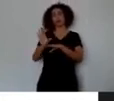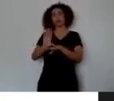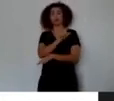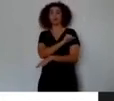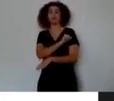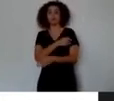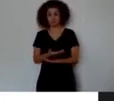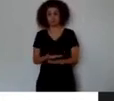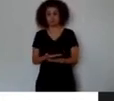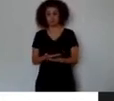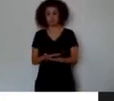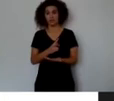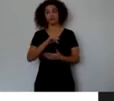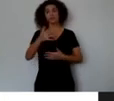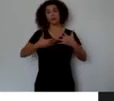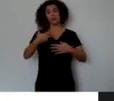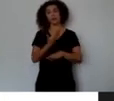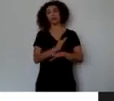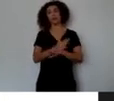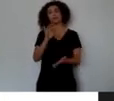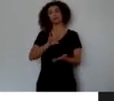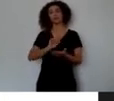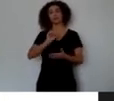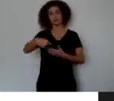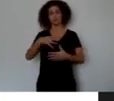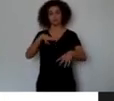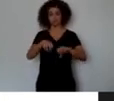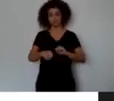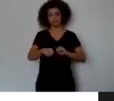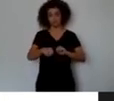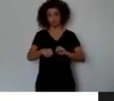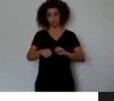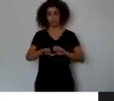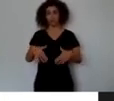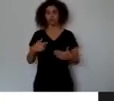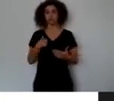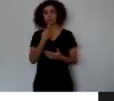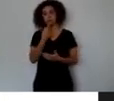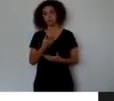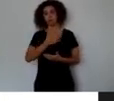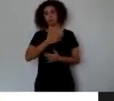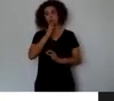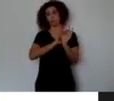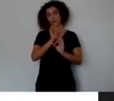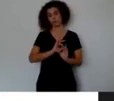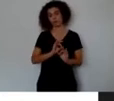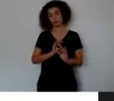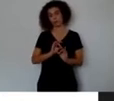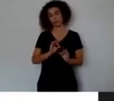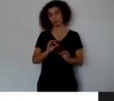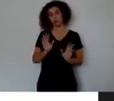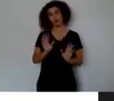prática. E eu disse no início, né, que o meu projeto ele teve início a partir de um questionamento que eu me